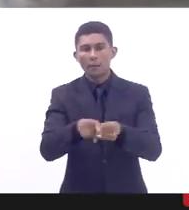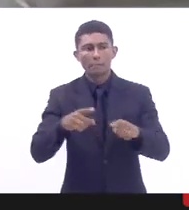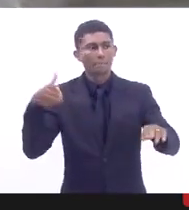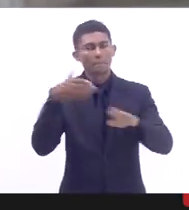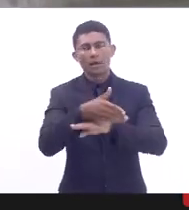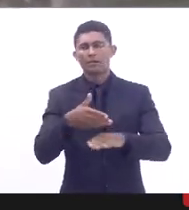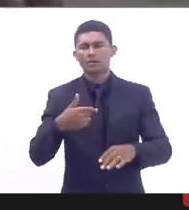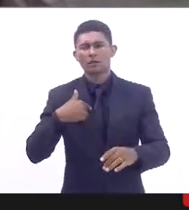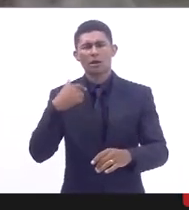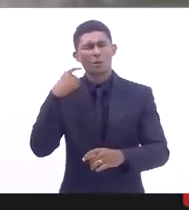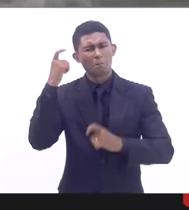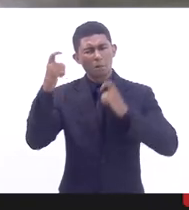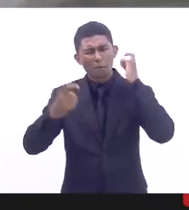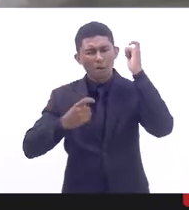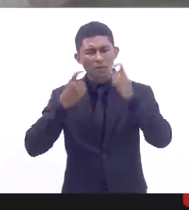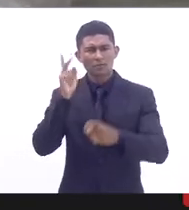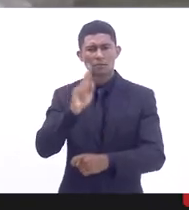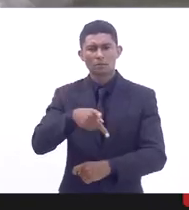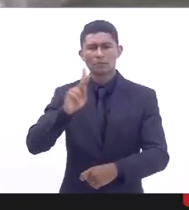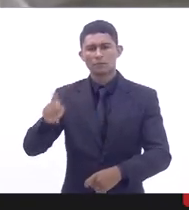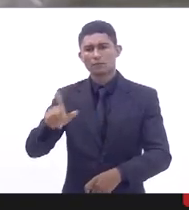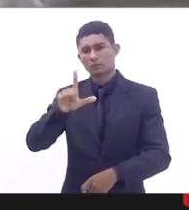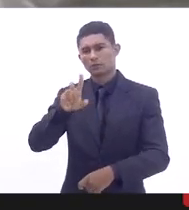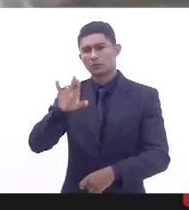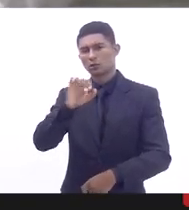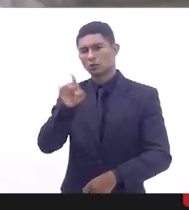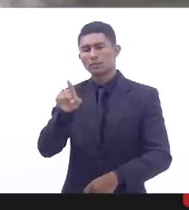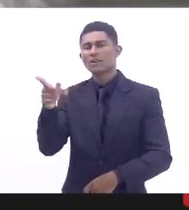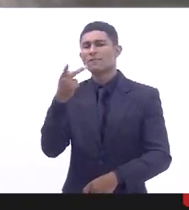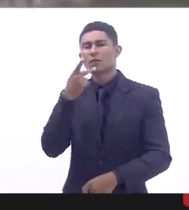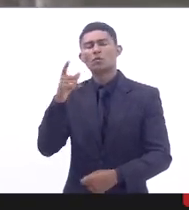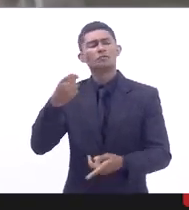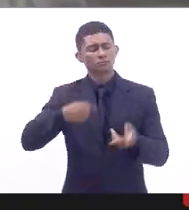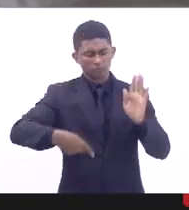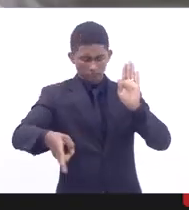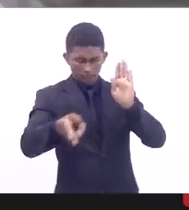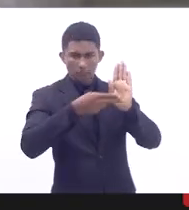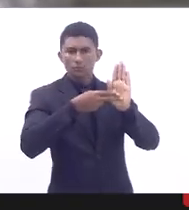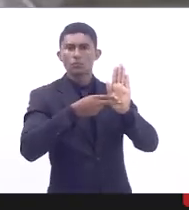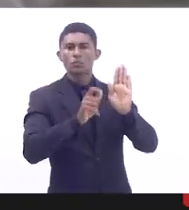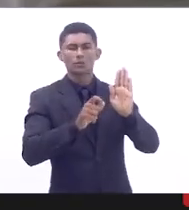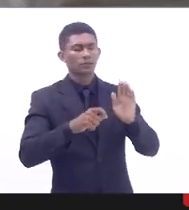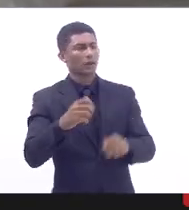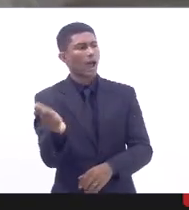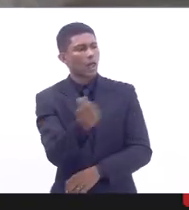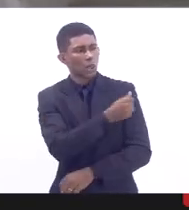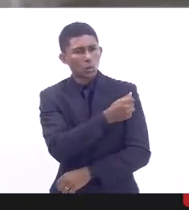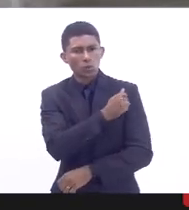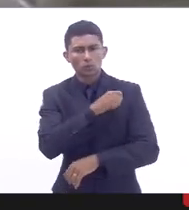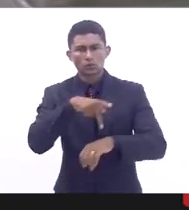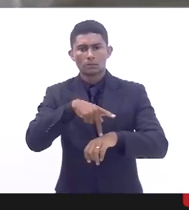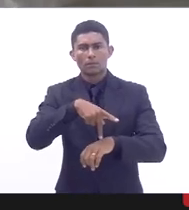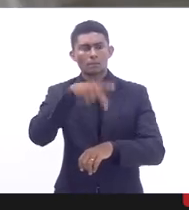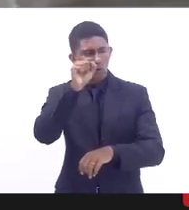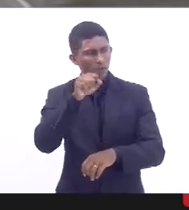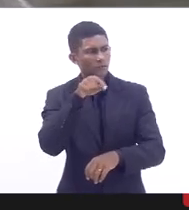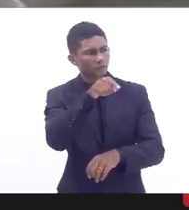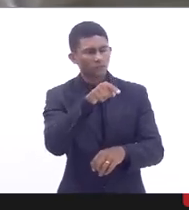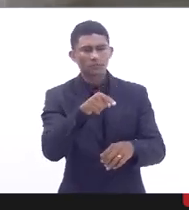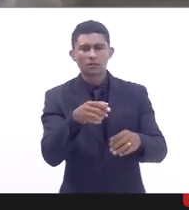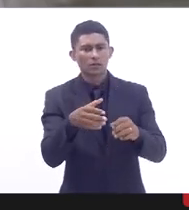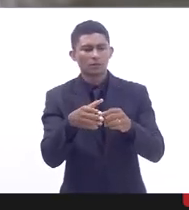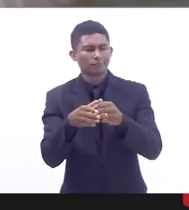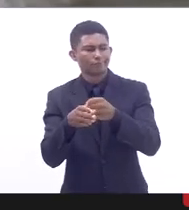preocupa que fala dupla pessoa Luiz Passione quando admite a retirada de estudantes da pós-graduação de um